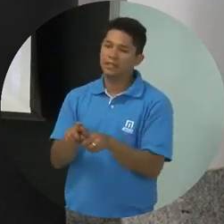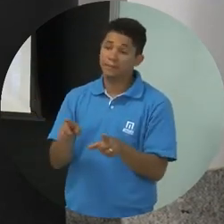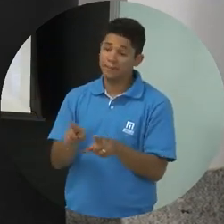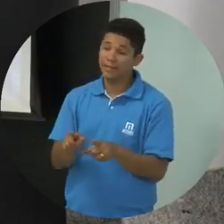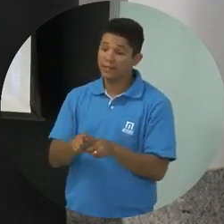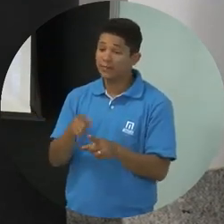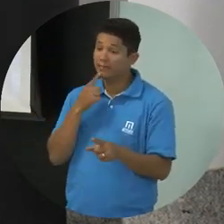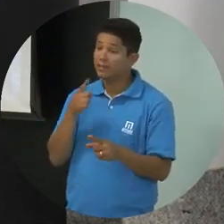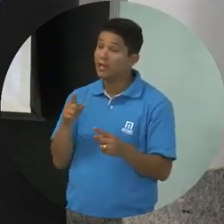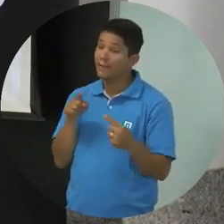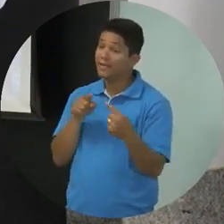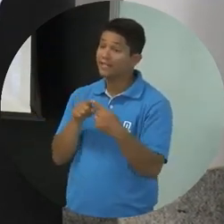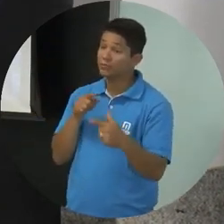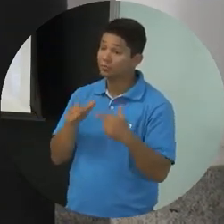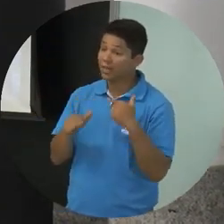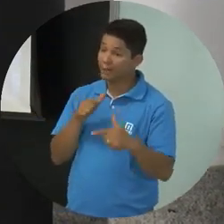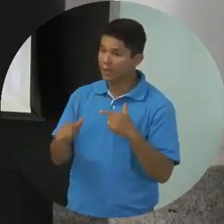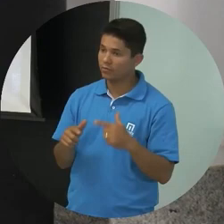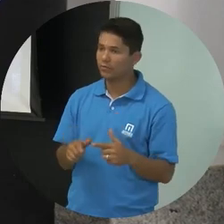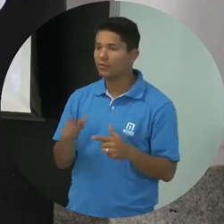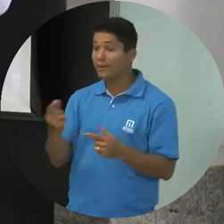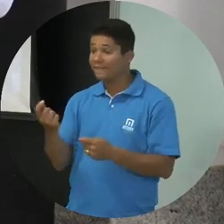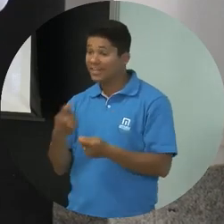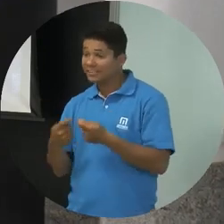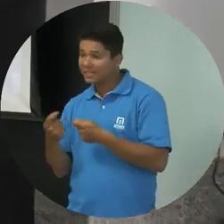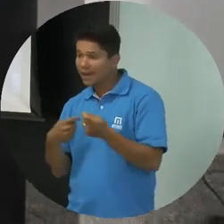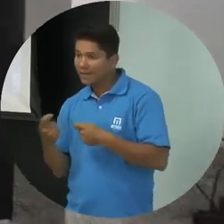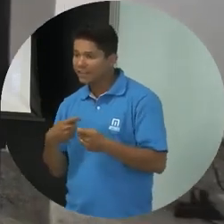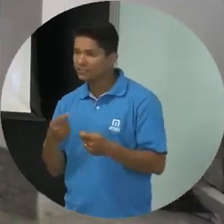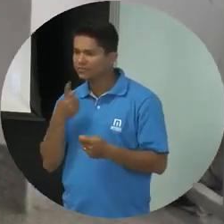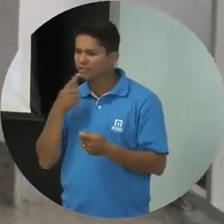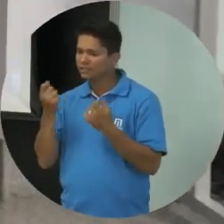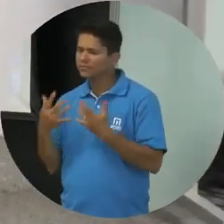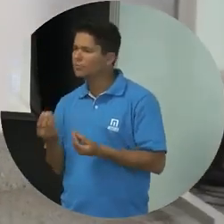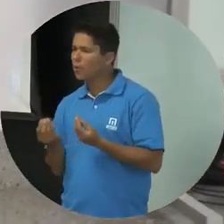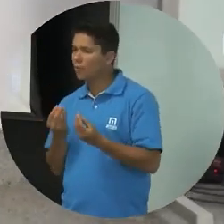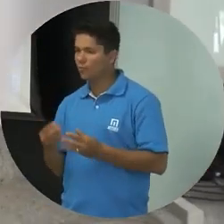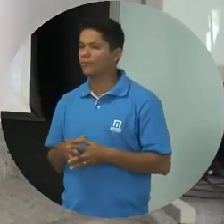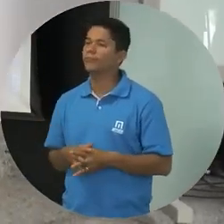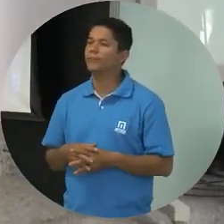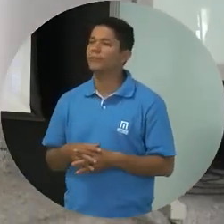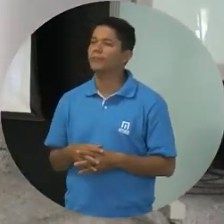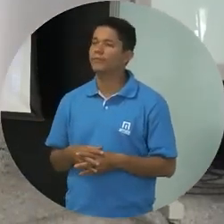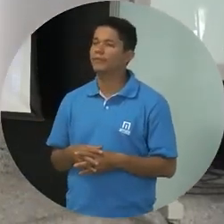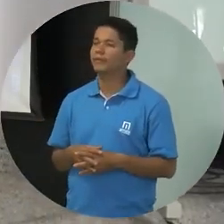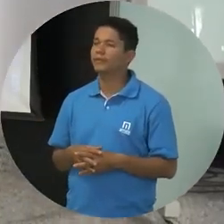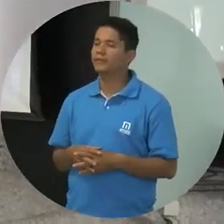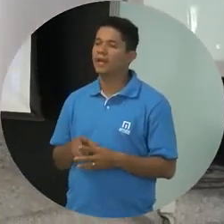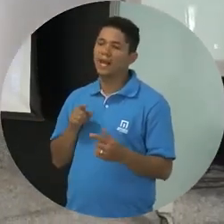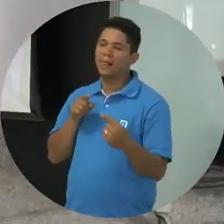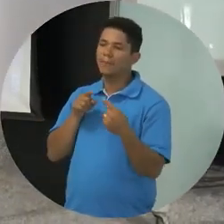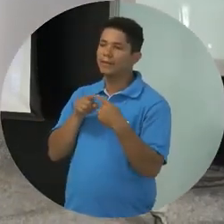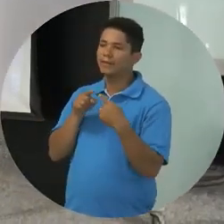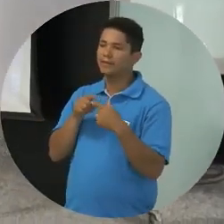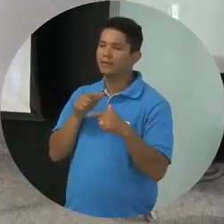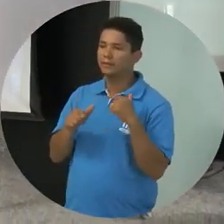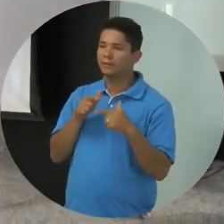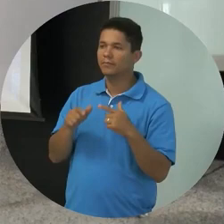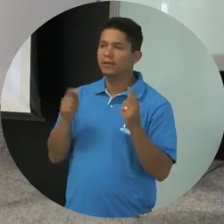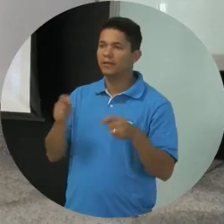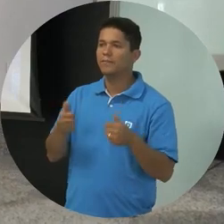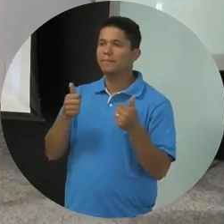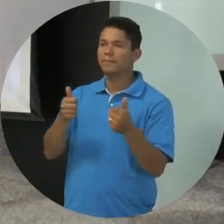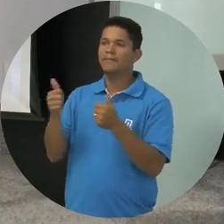de aplicação. Financeiramente falando, quando que essa aplicação se torna bastante